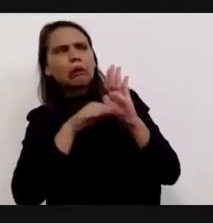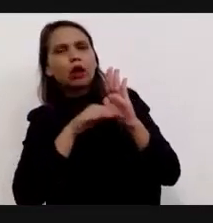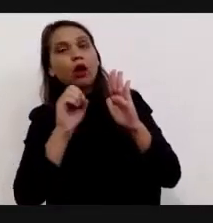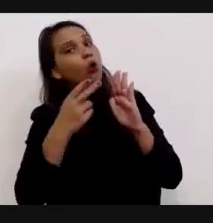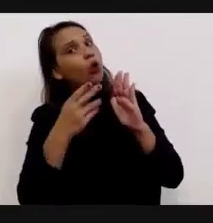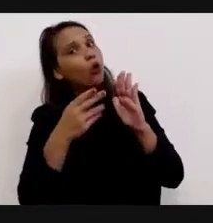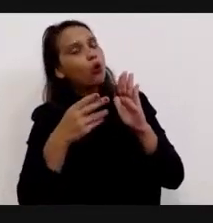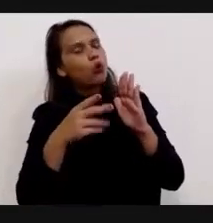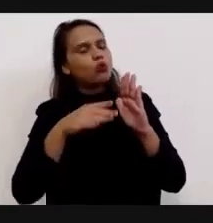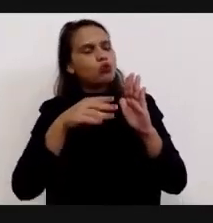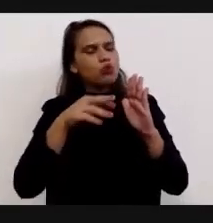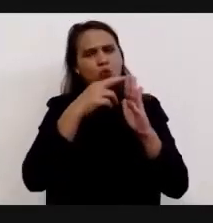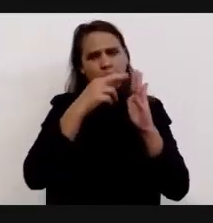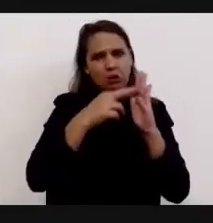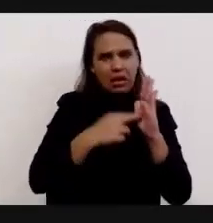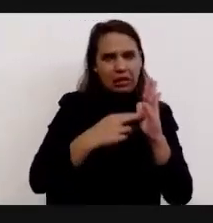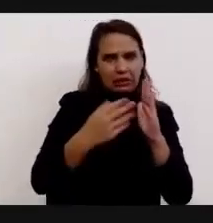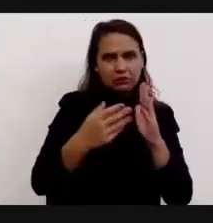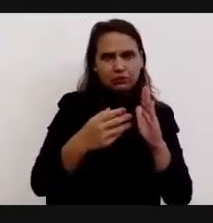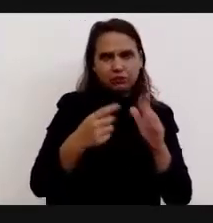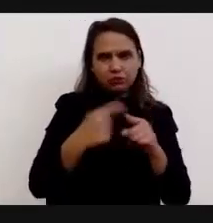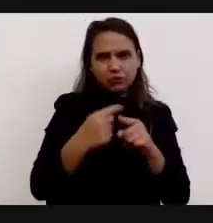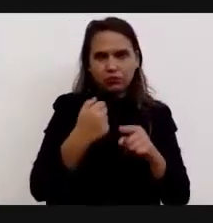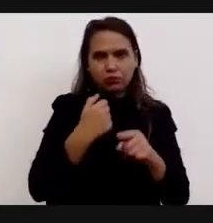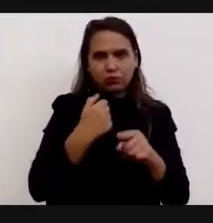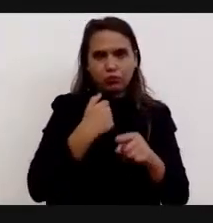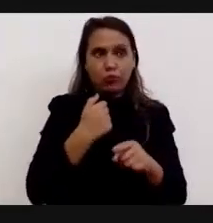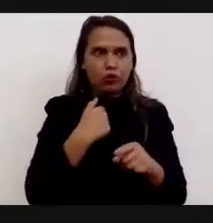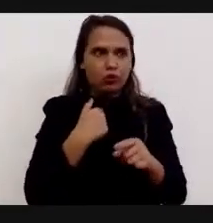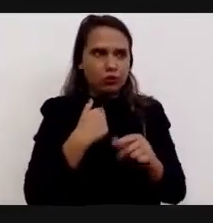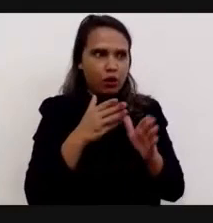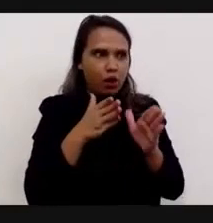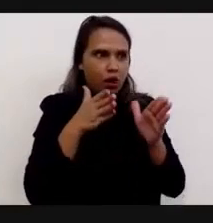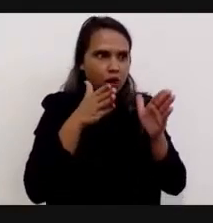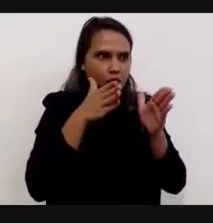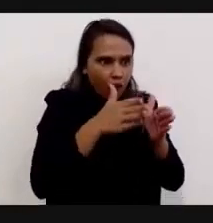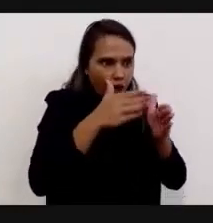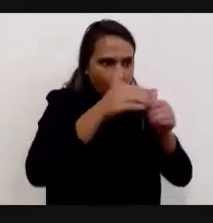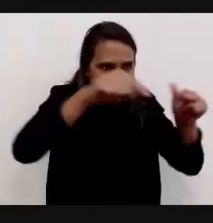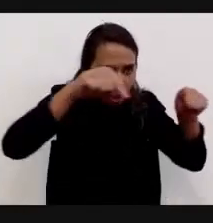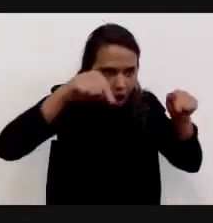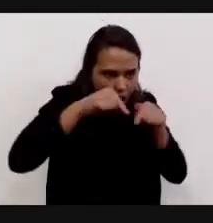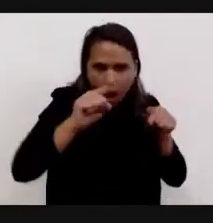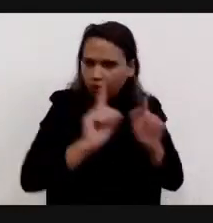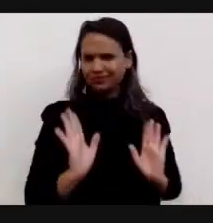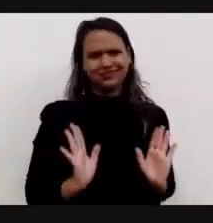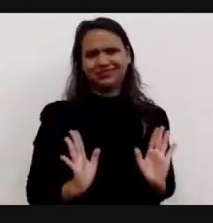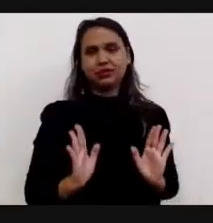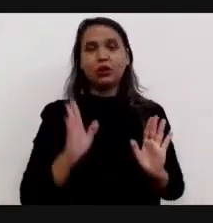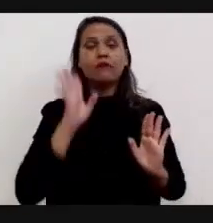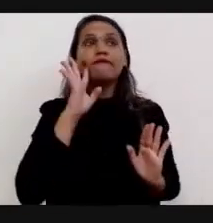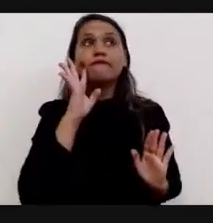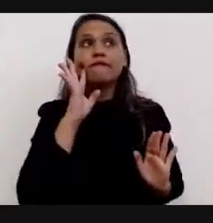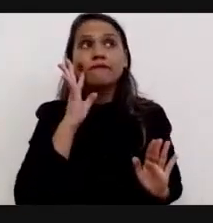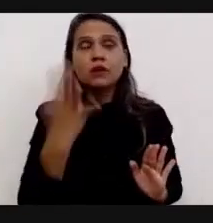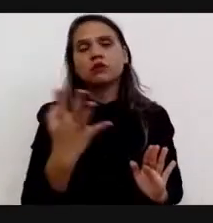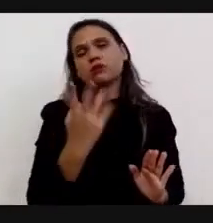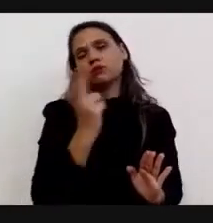com parâmetros mínimos, que também não pode ser uma coisa muito engessada, porque, como nós estamos falando de uma